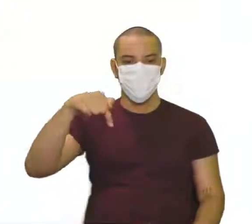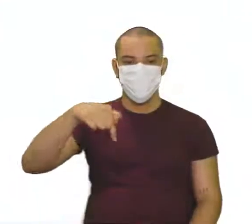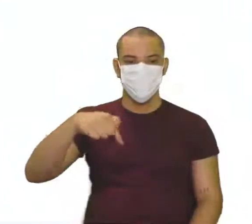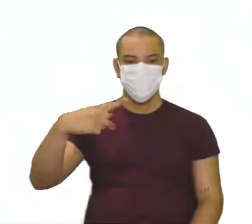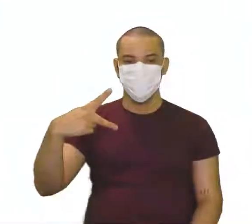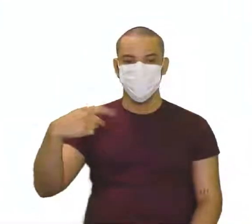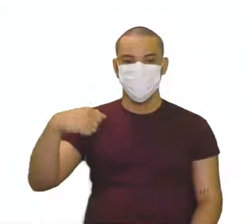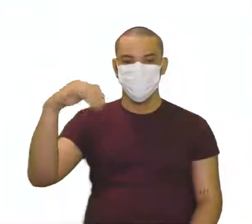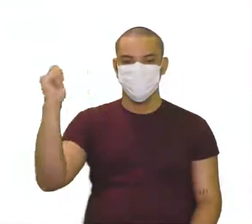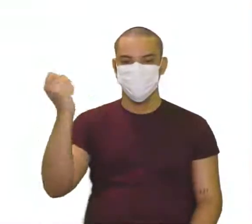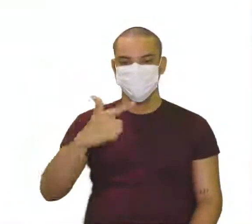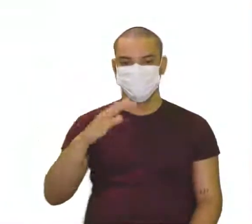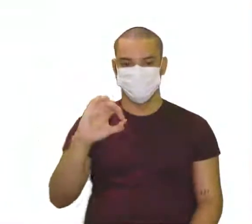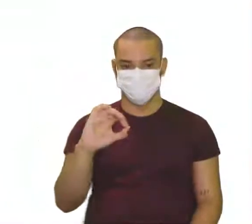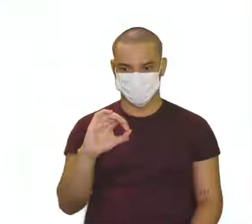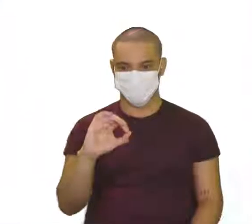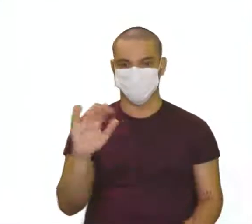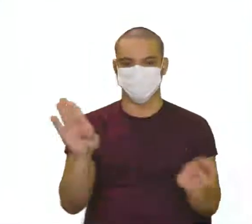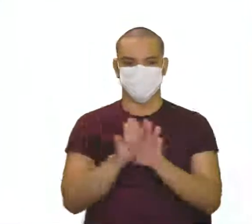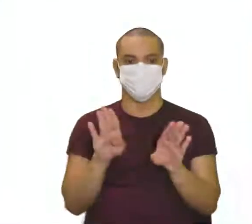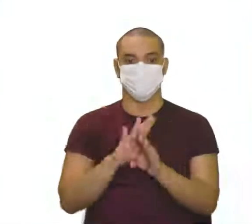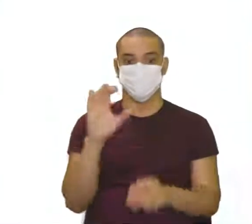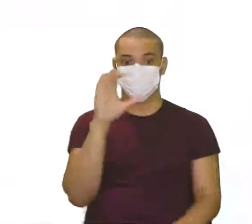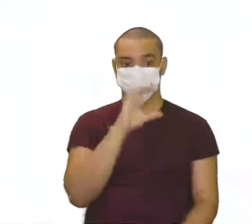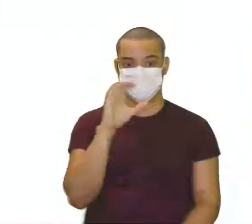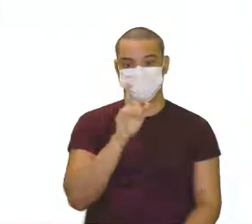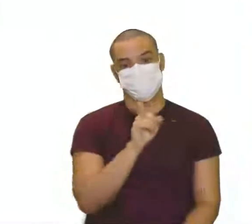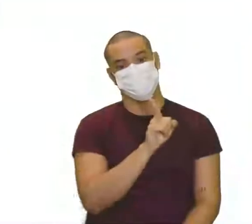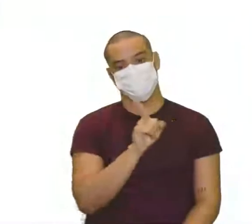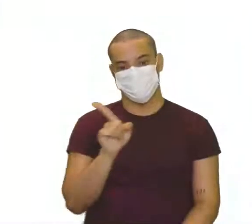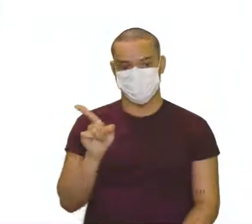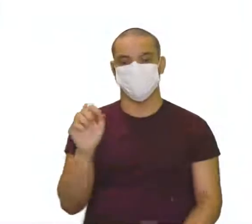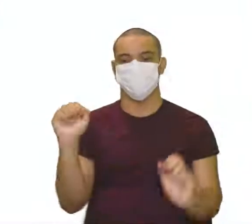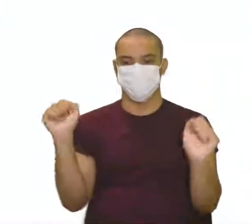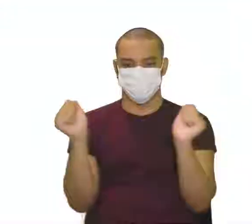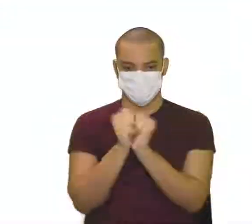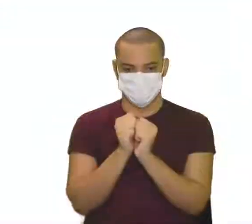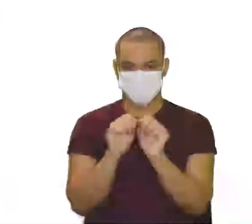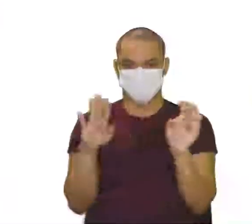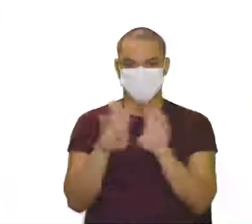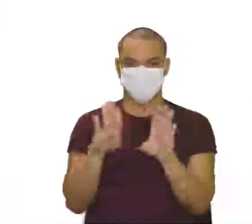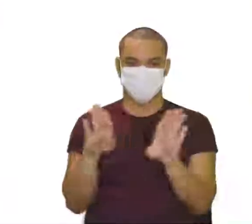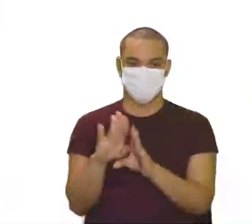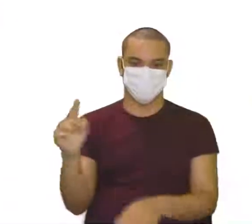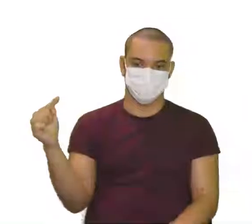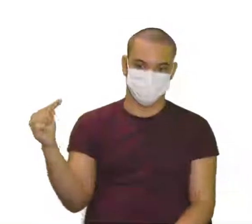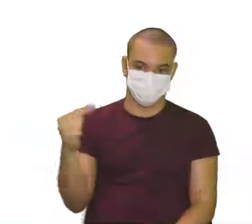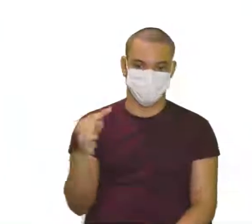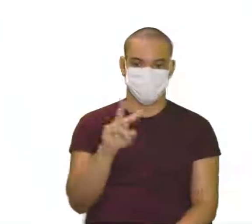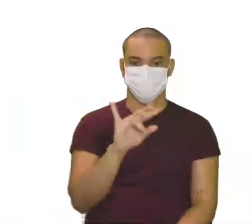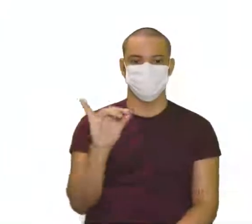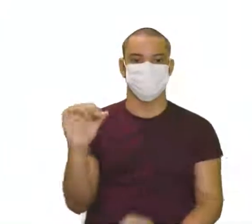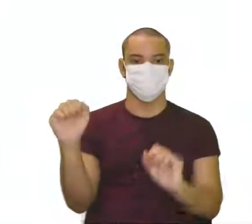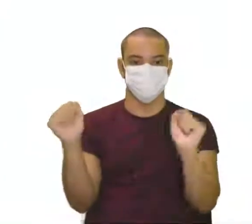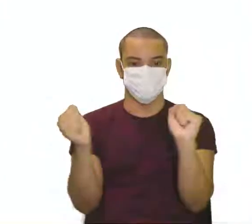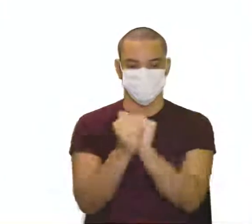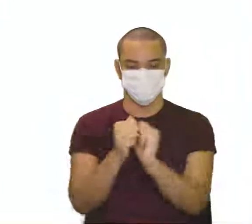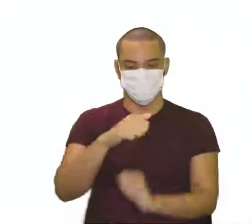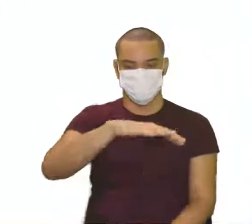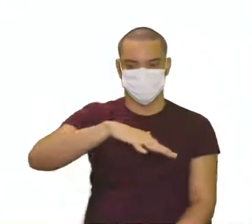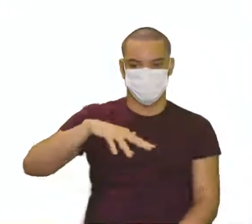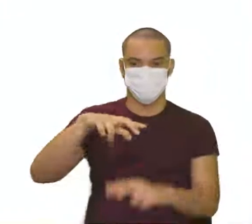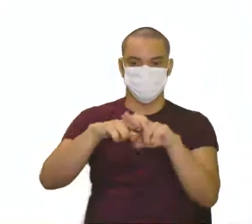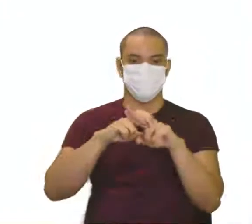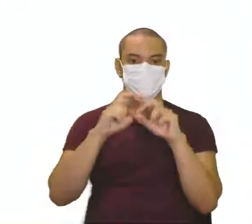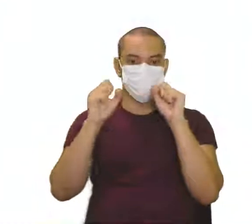zero, e a velocidade dela está aqui, olha só, no mesmo sentido de orientação do campo, ok? Nesse caso aqui,